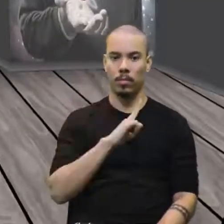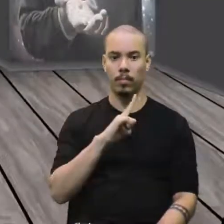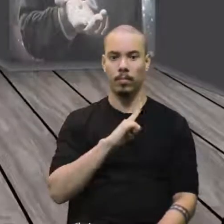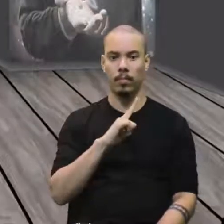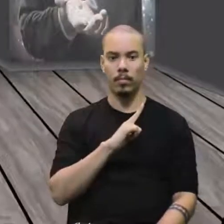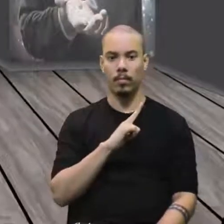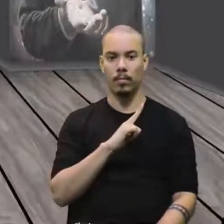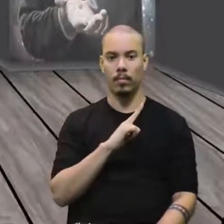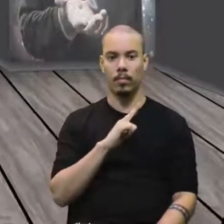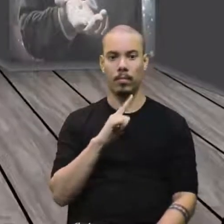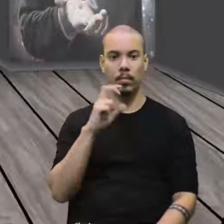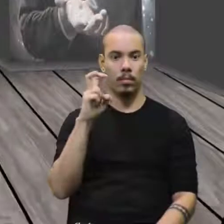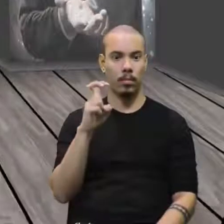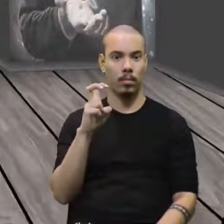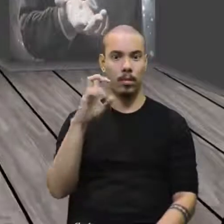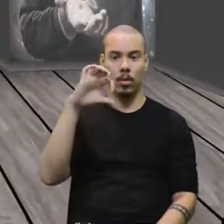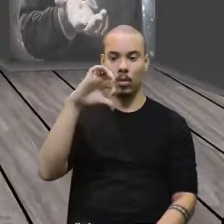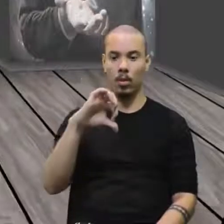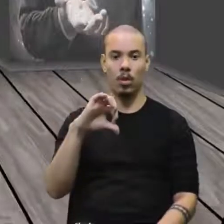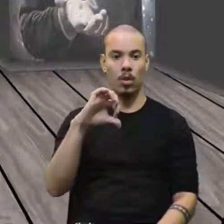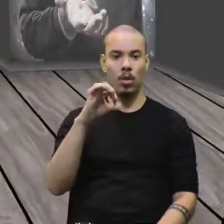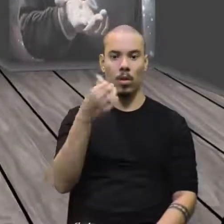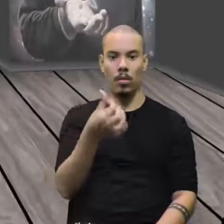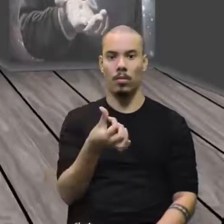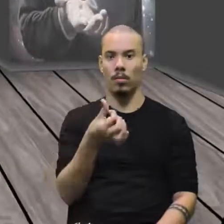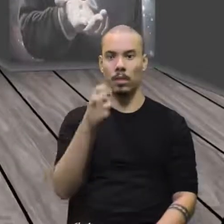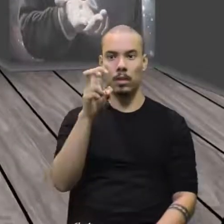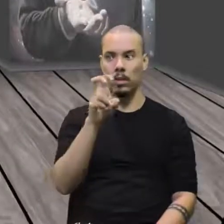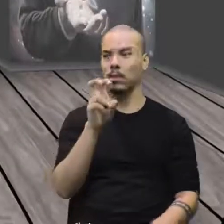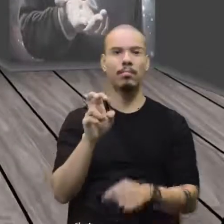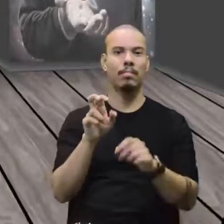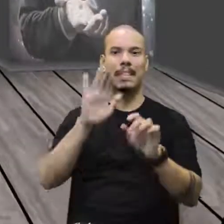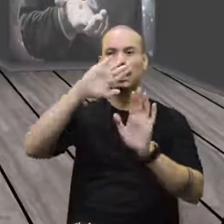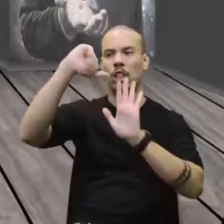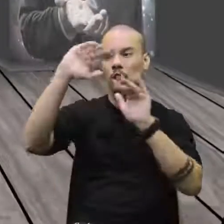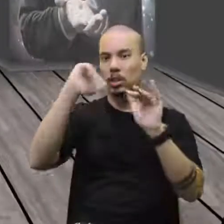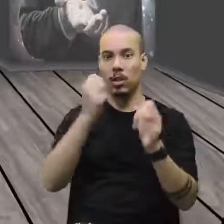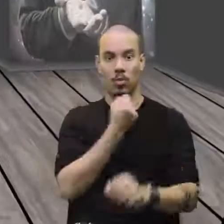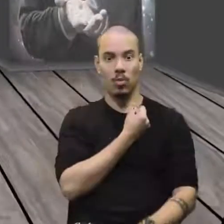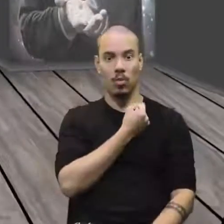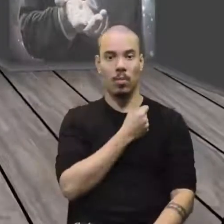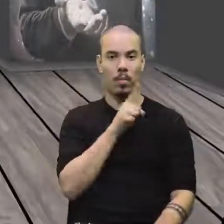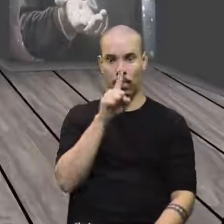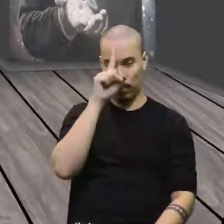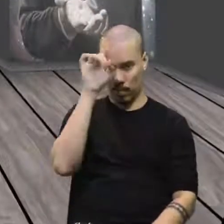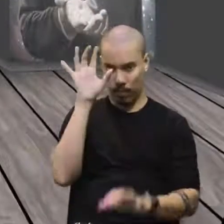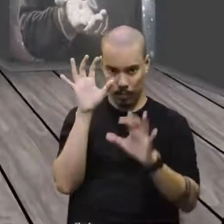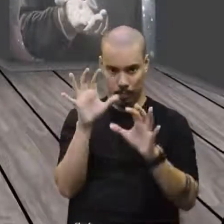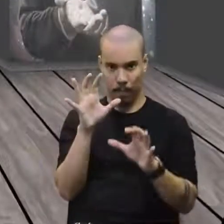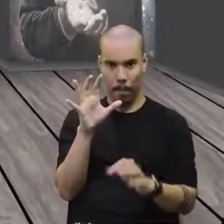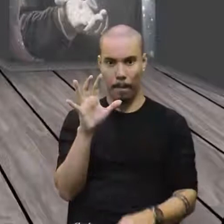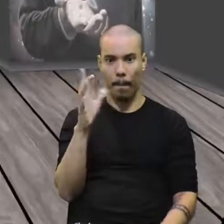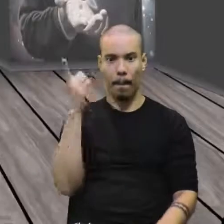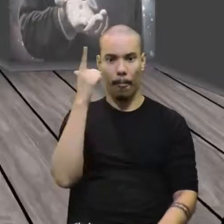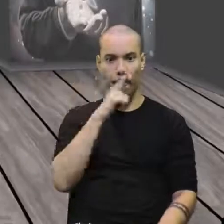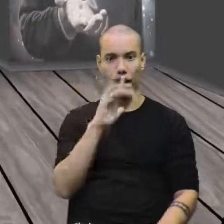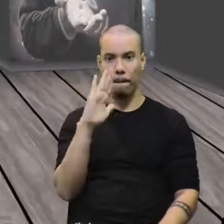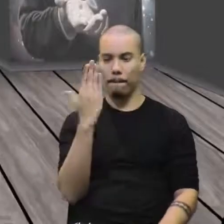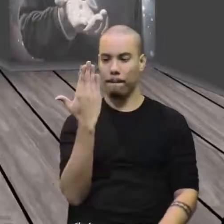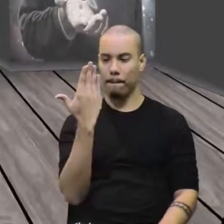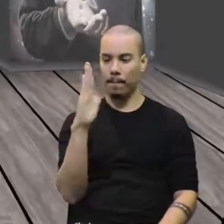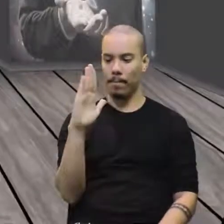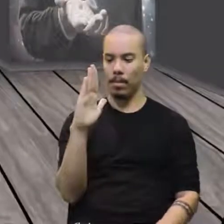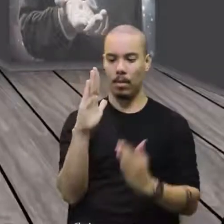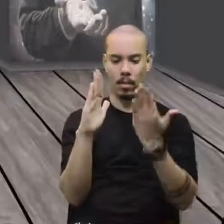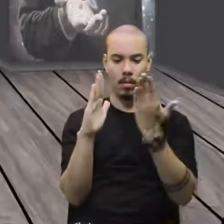aí você tem o quê? São os números. O 9, o 6, o assim por 5, diante. desarma 2. Então, essa que é a ideia. Ela armou, ela aparece